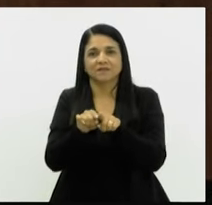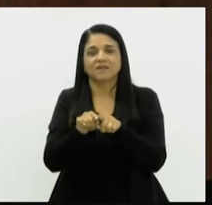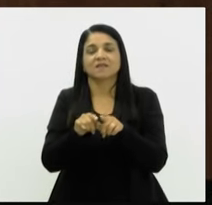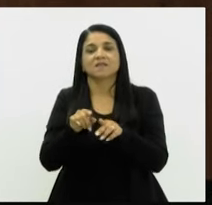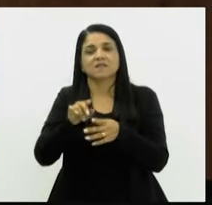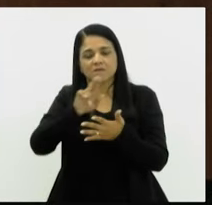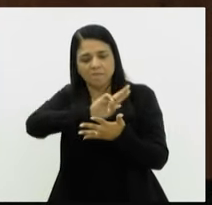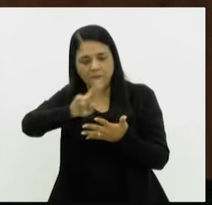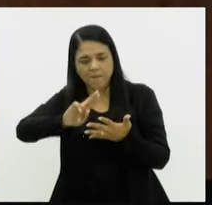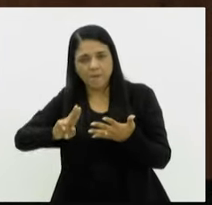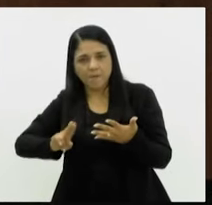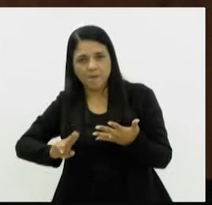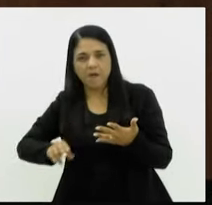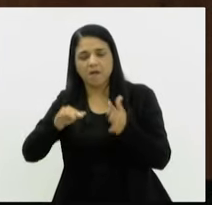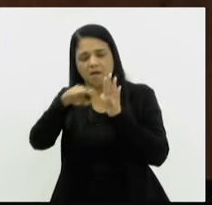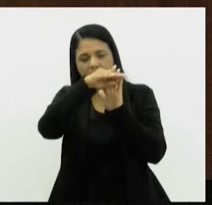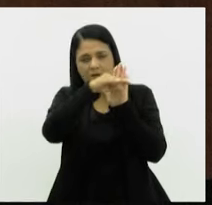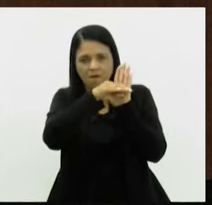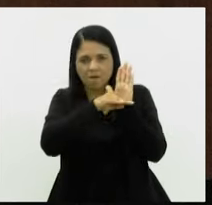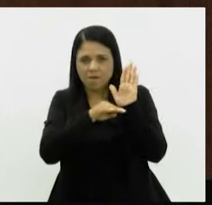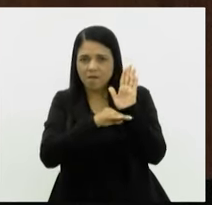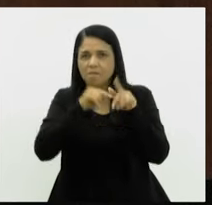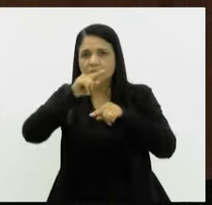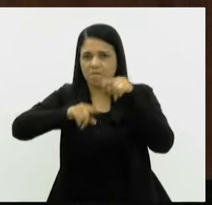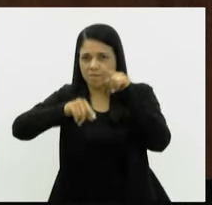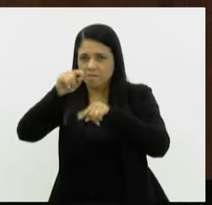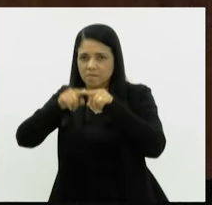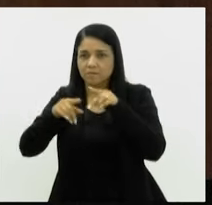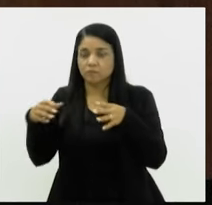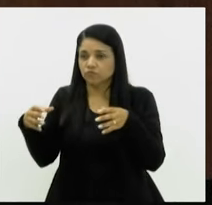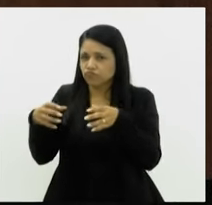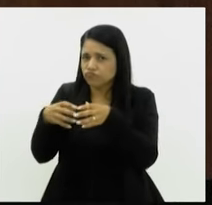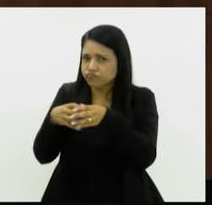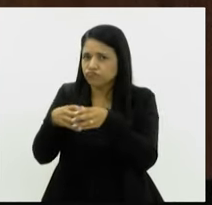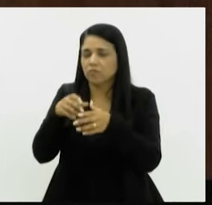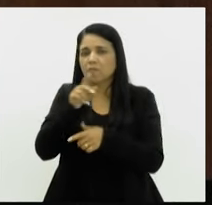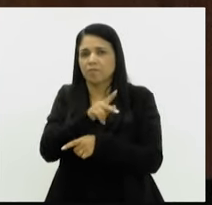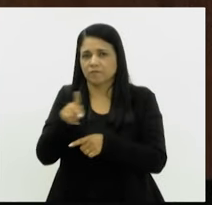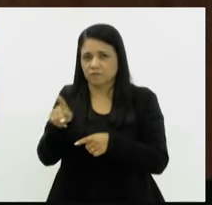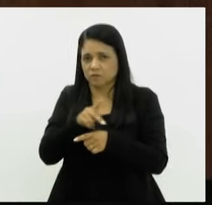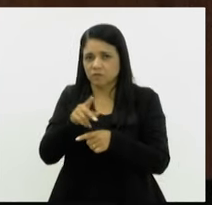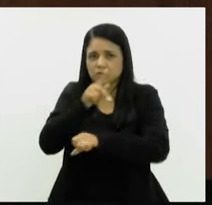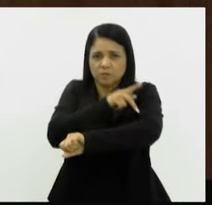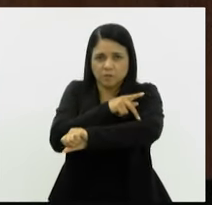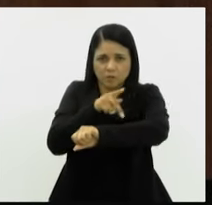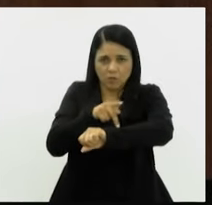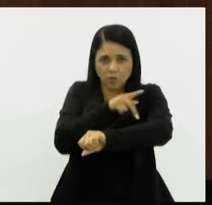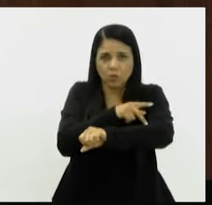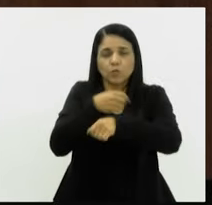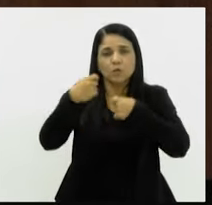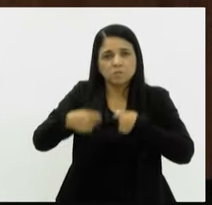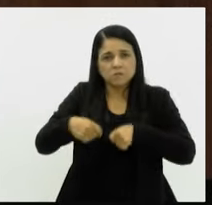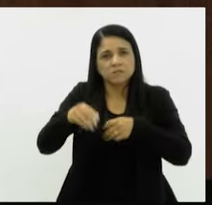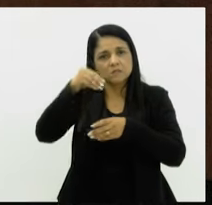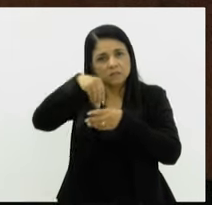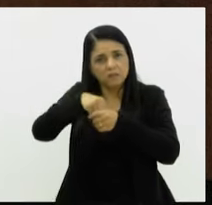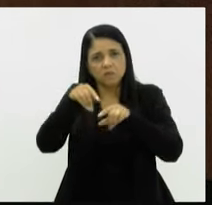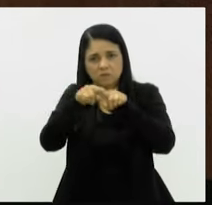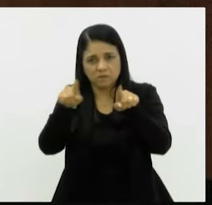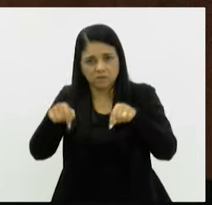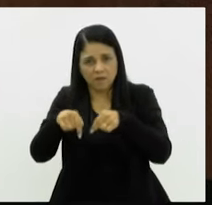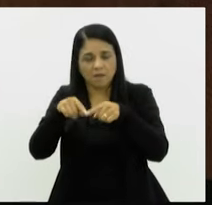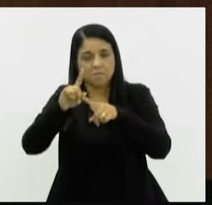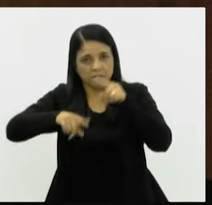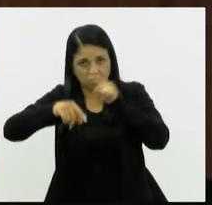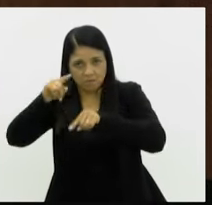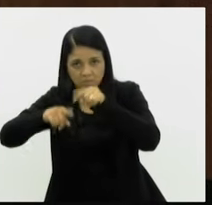desses materiais que foi construída com todo o corpo docente, pedagogos, das suas necessidades diárias em sala de aula. E, da